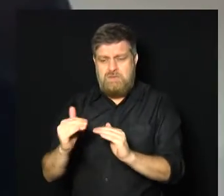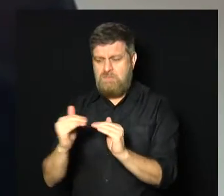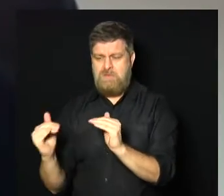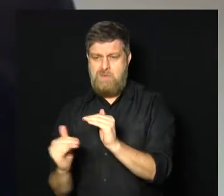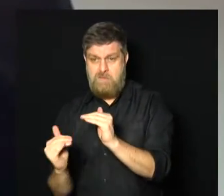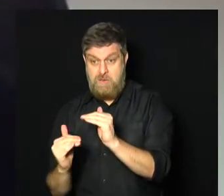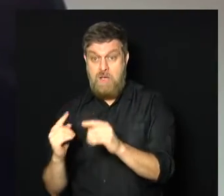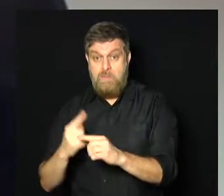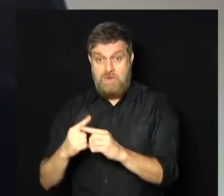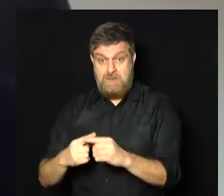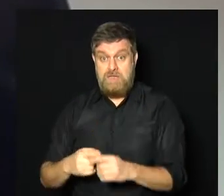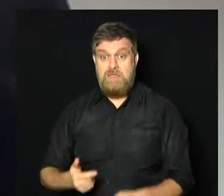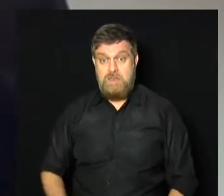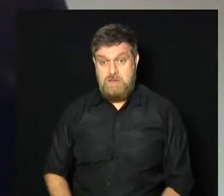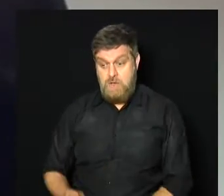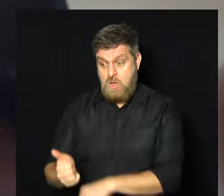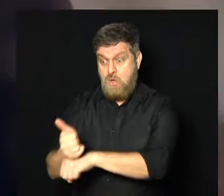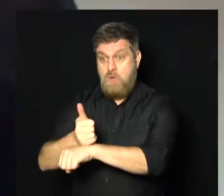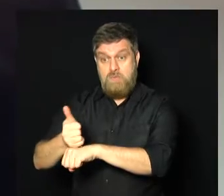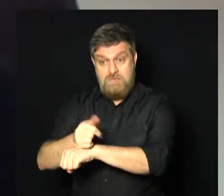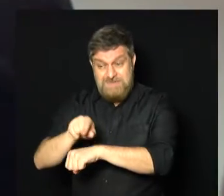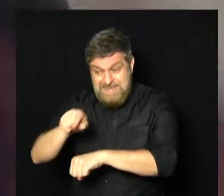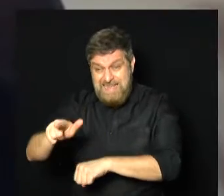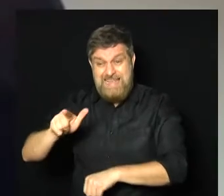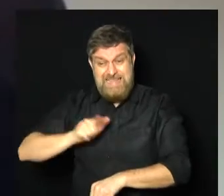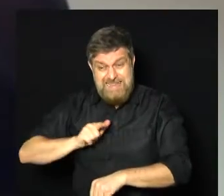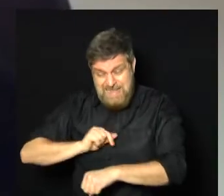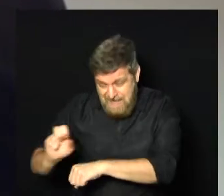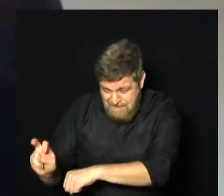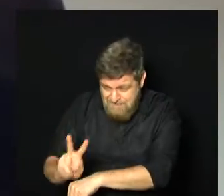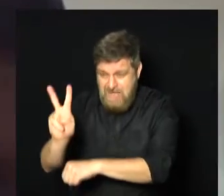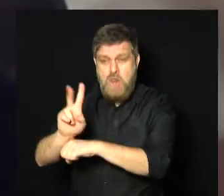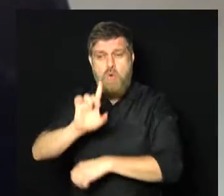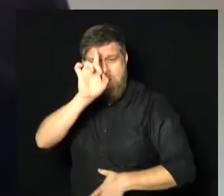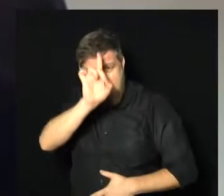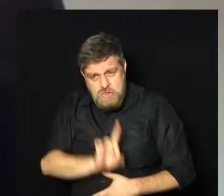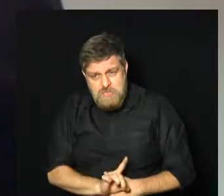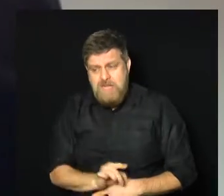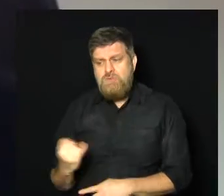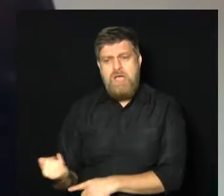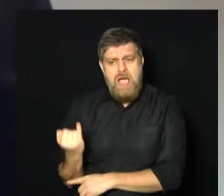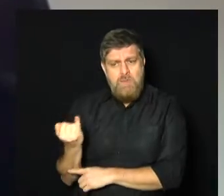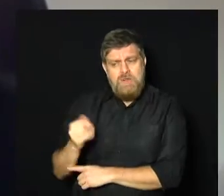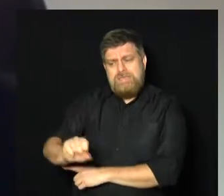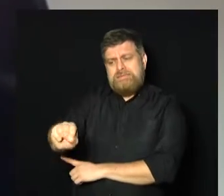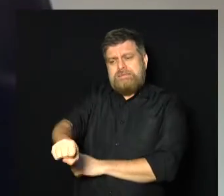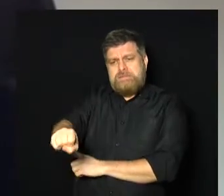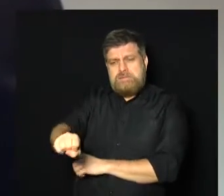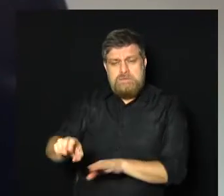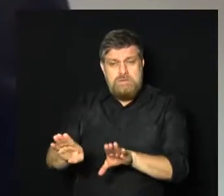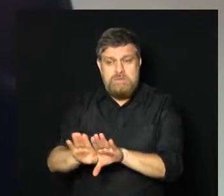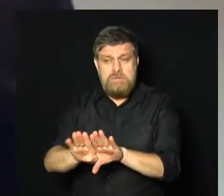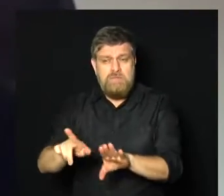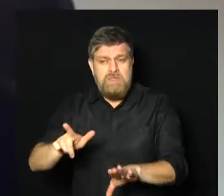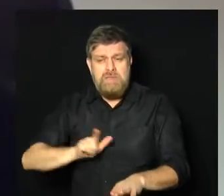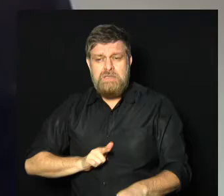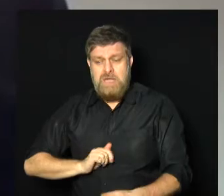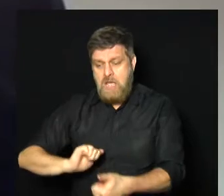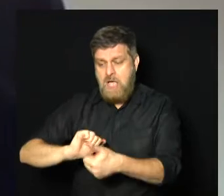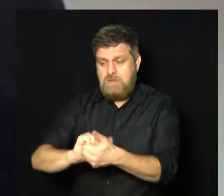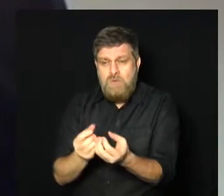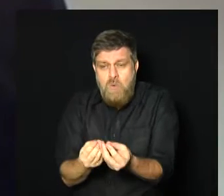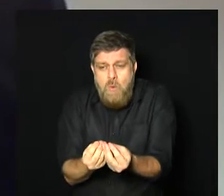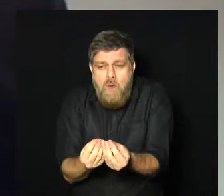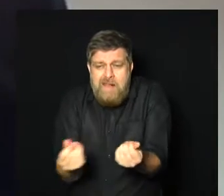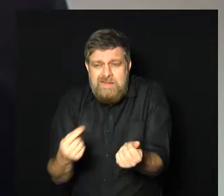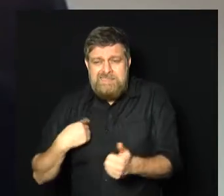o ganhar a qualidade de uma categoria tão importante em termos de trabalho, de direitos, é importante, mas também traz um ganho de qualidade do ponto